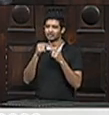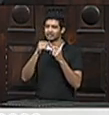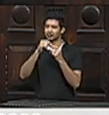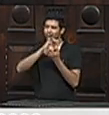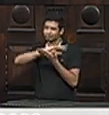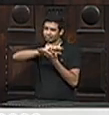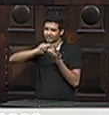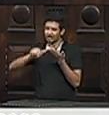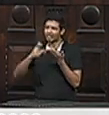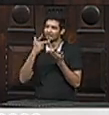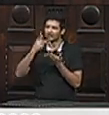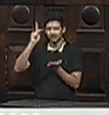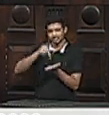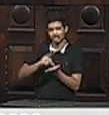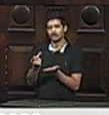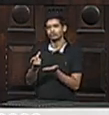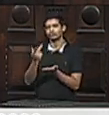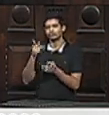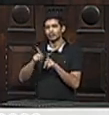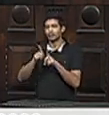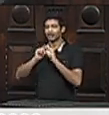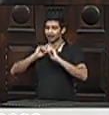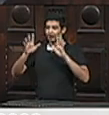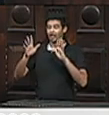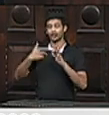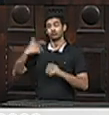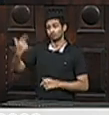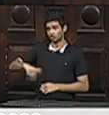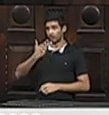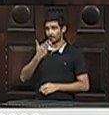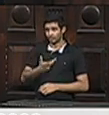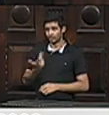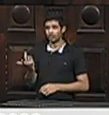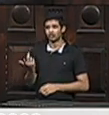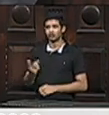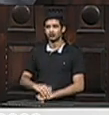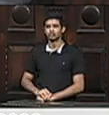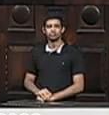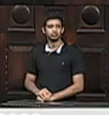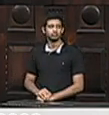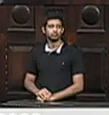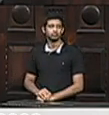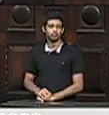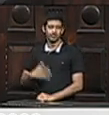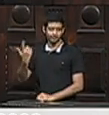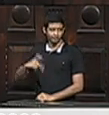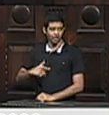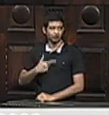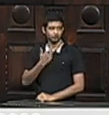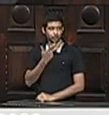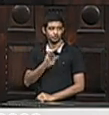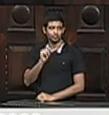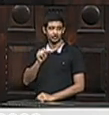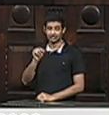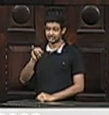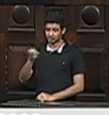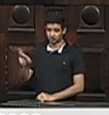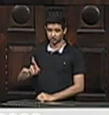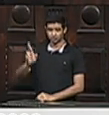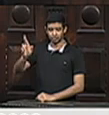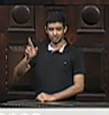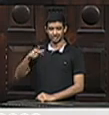composição fixada em lei para ter uma composição a ser feita apenas por decreto. Isso eu acho ruim, isso eu acho que é um retrocesso do ponto de